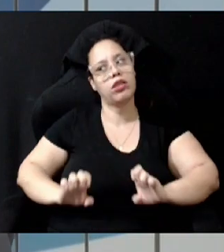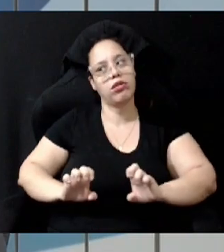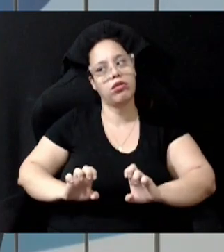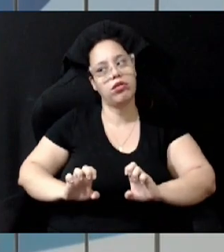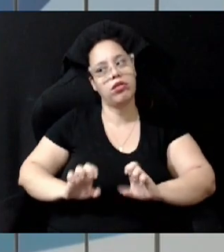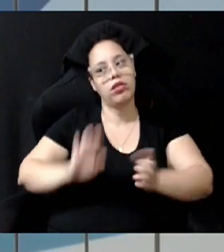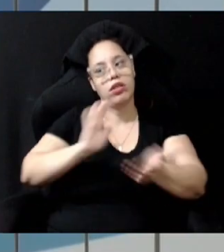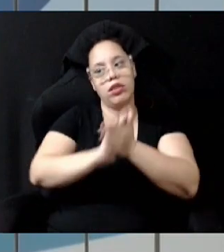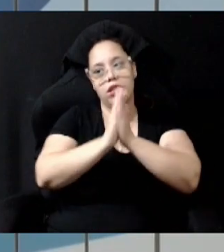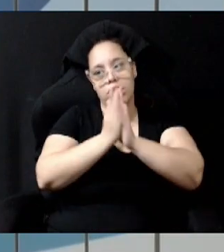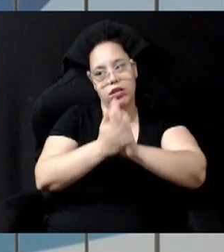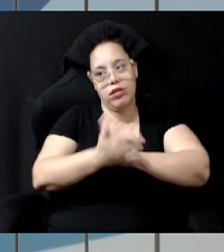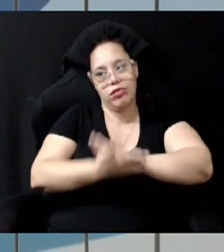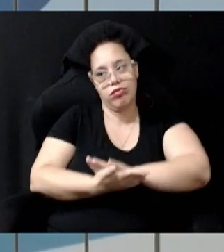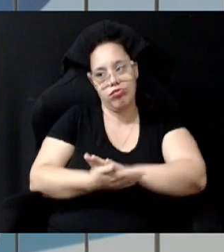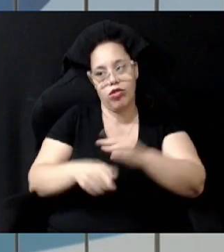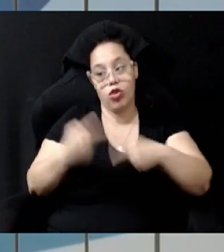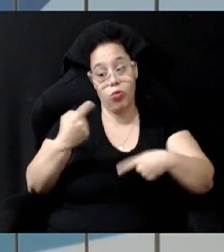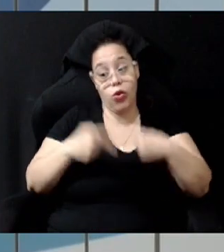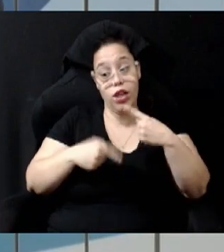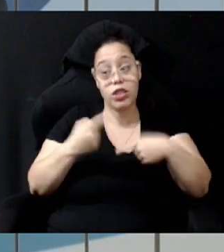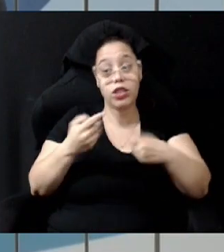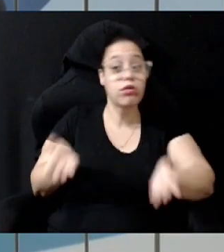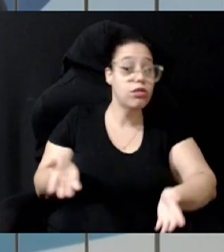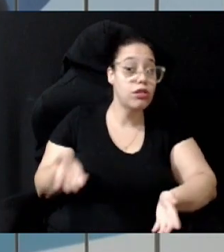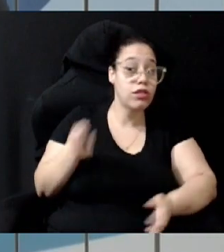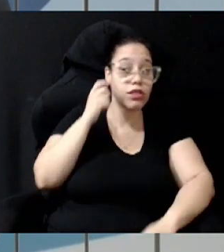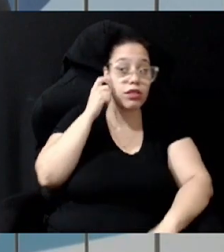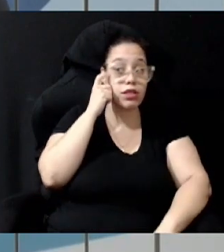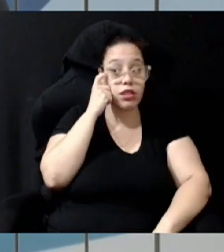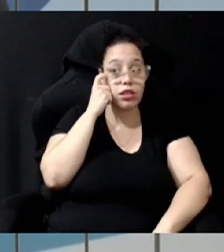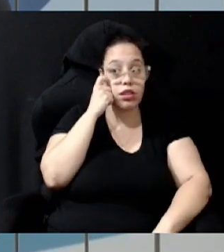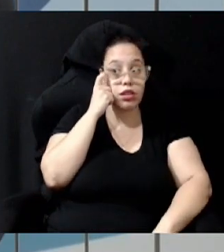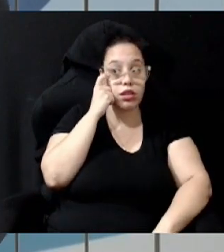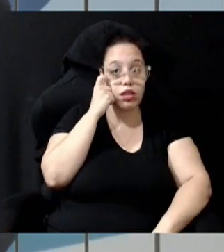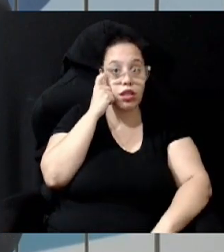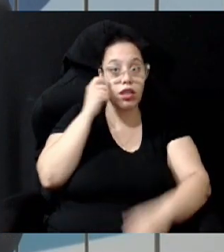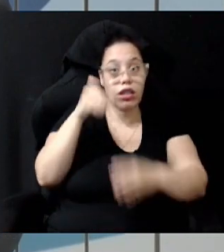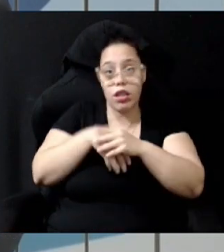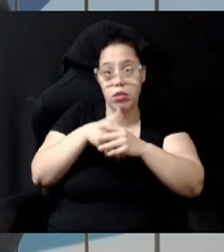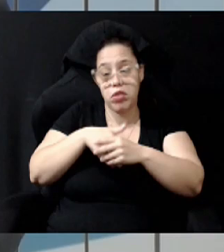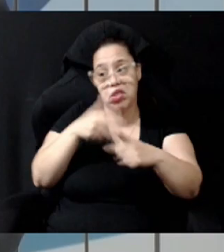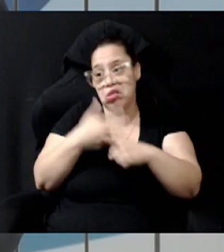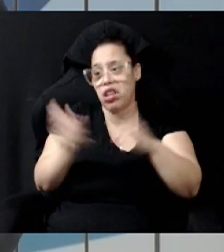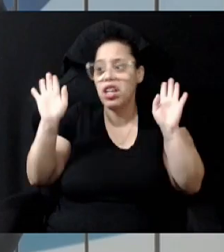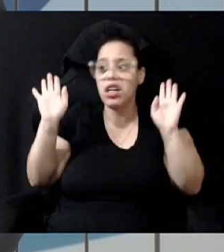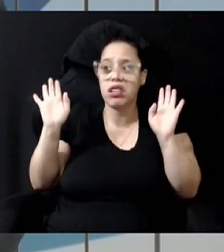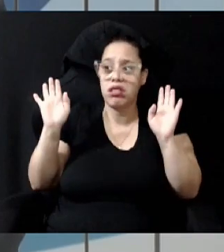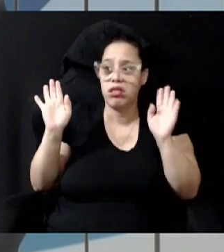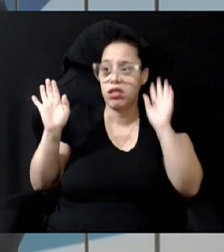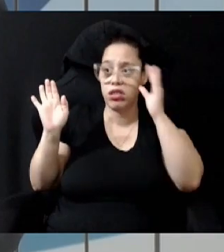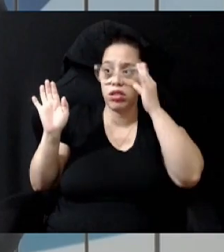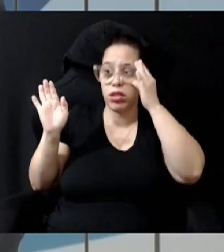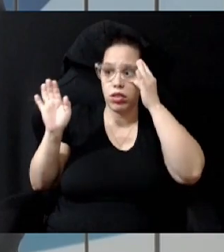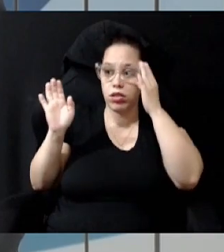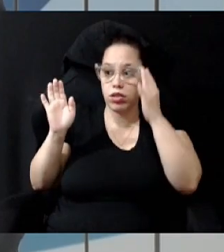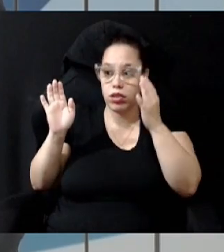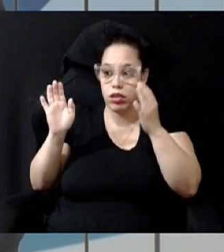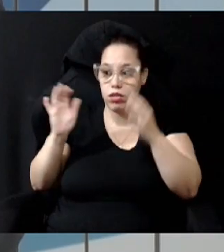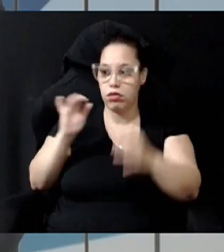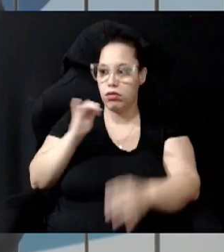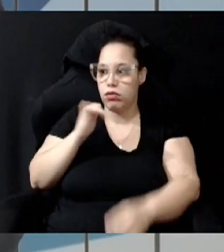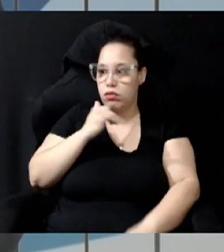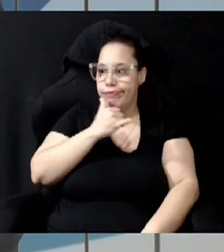processo político. Quem tem mais votos ganha. Eu estou profundamente infeliz que